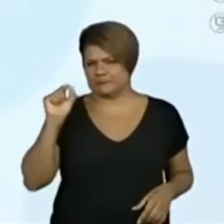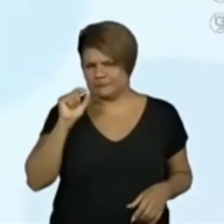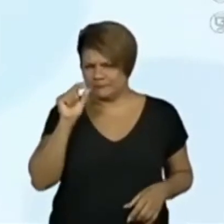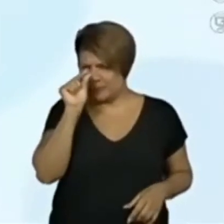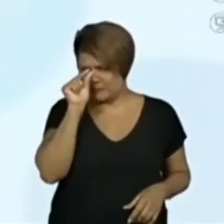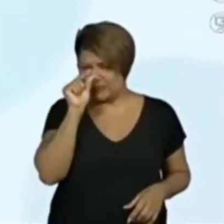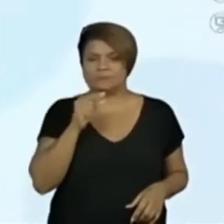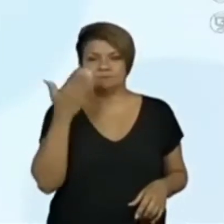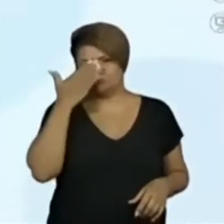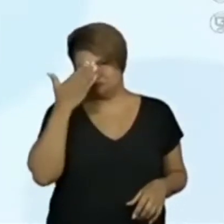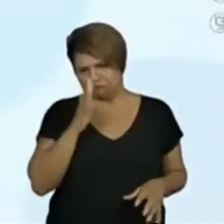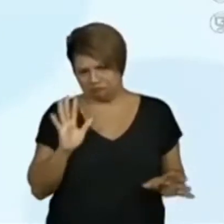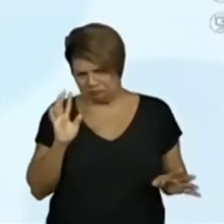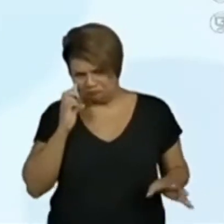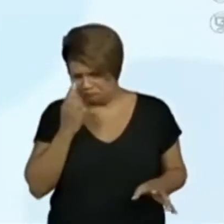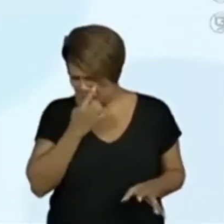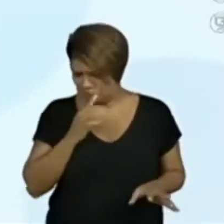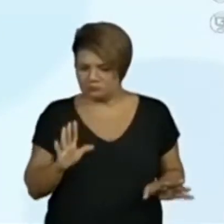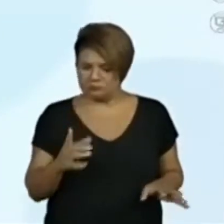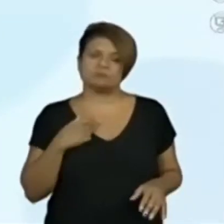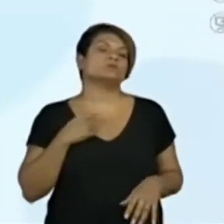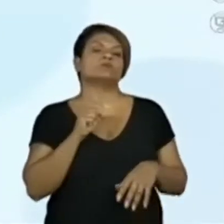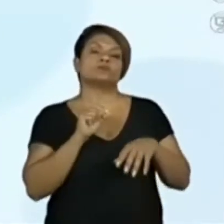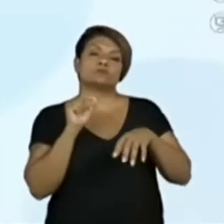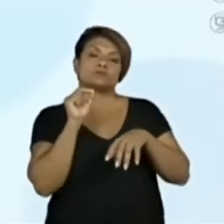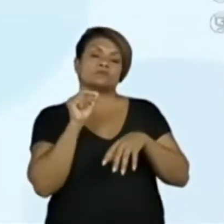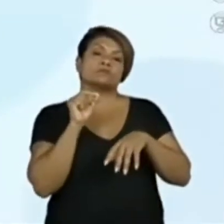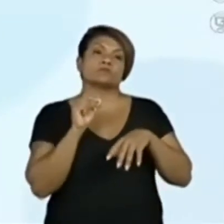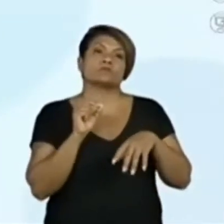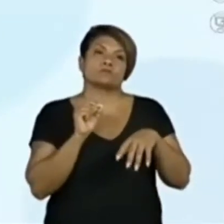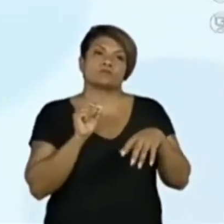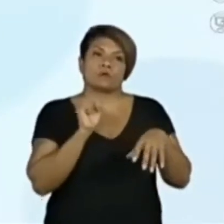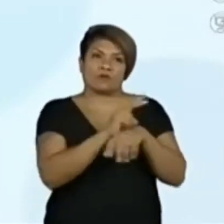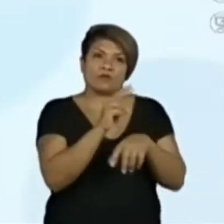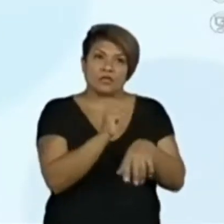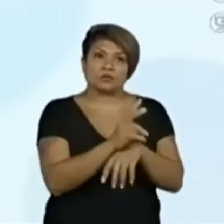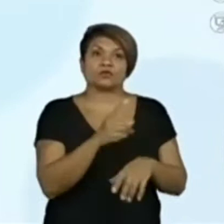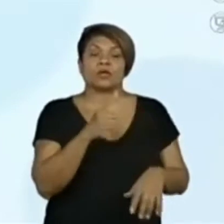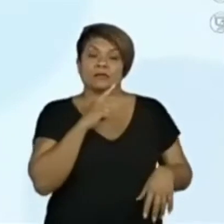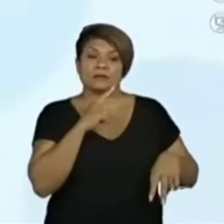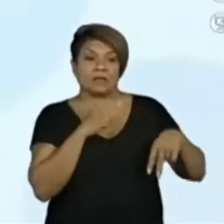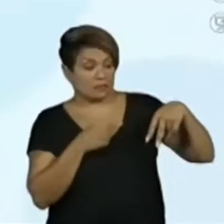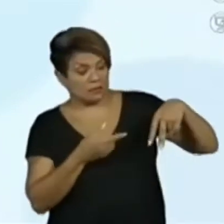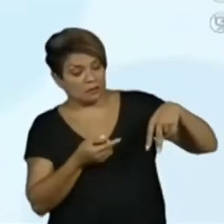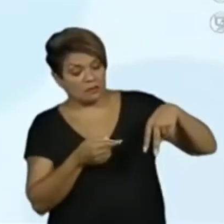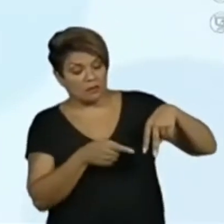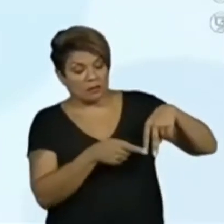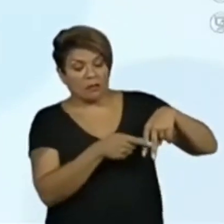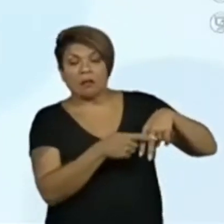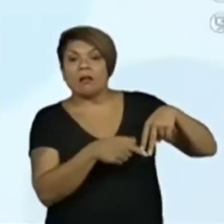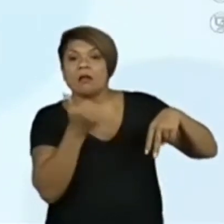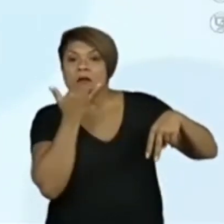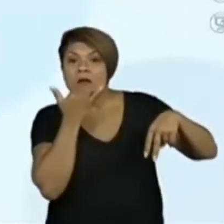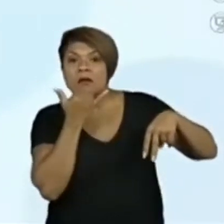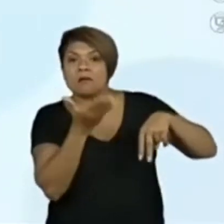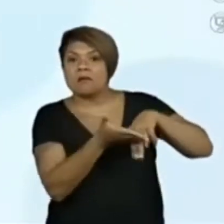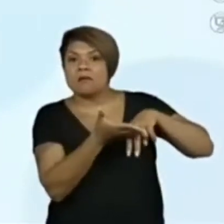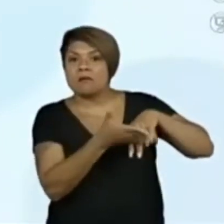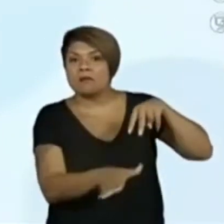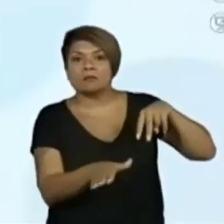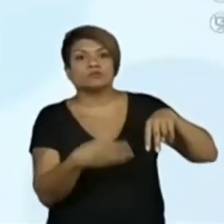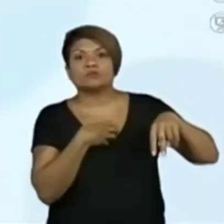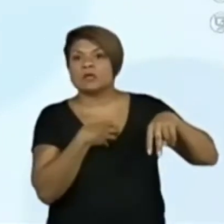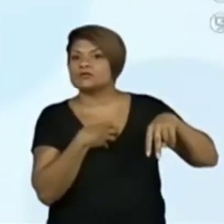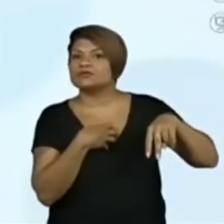um vírus, caracterizada por paralisia súbita, geralmente nas pernas. Vejam a transmissão.